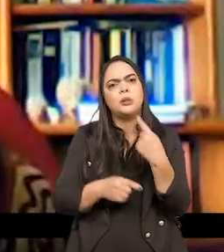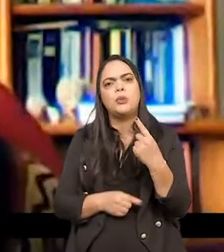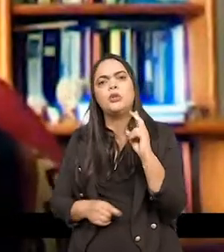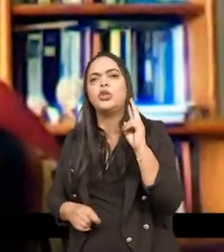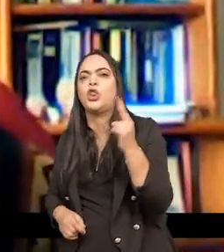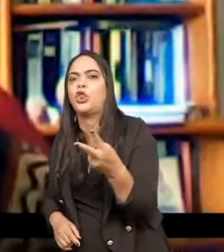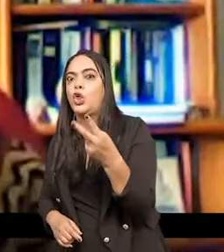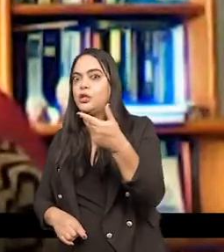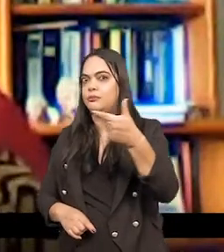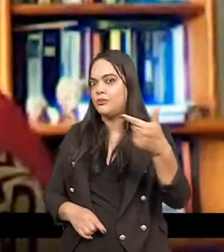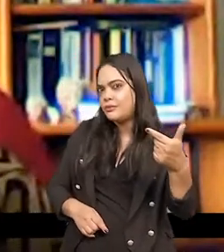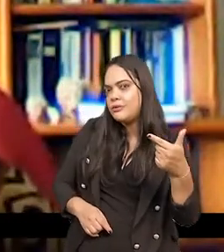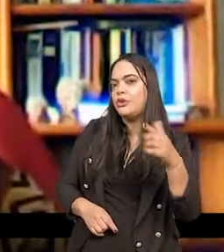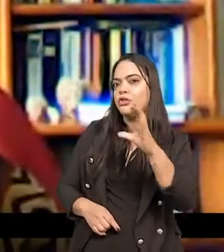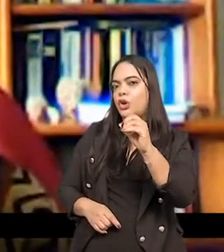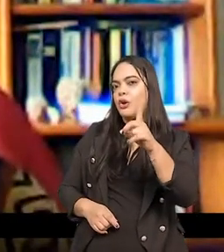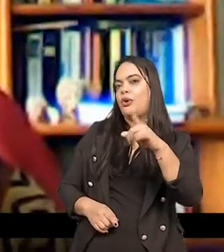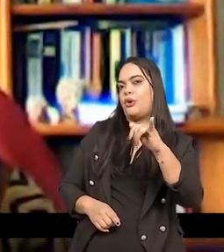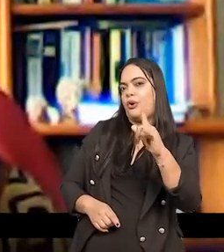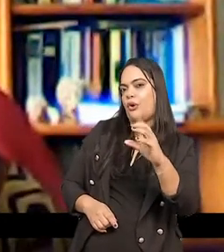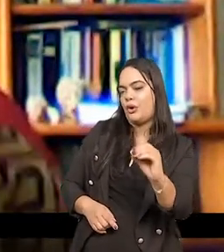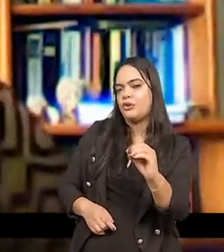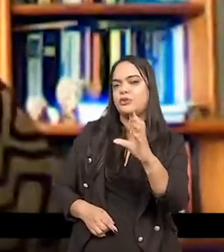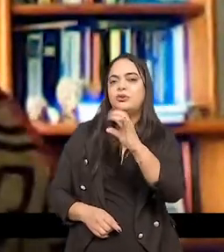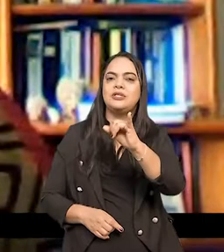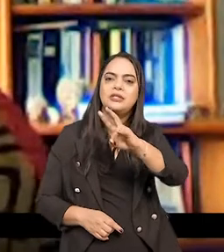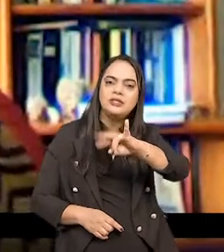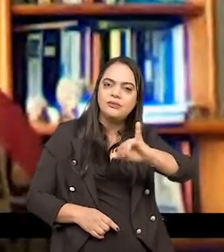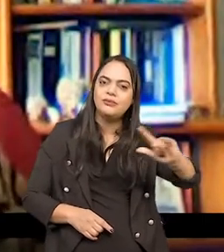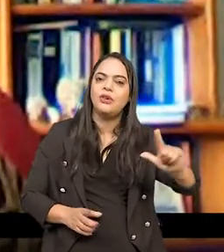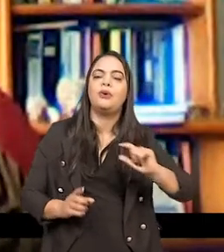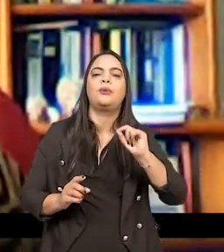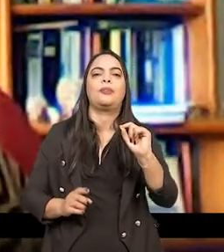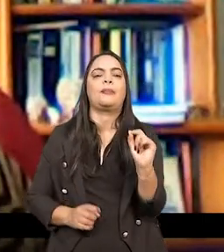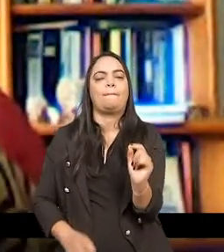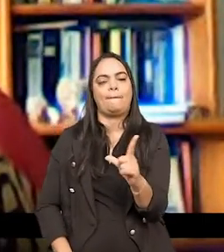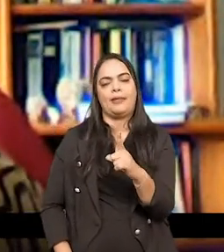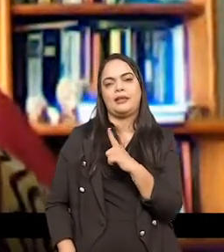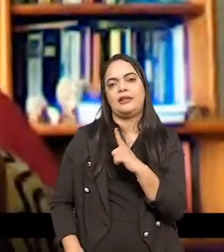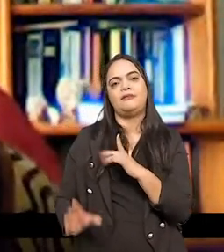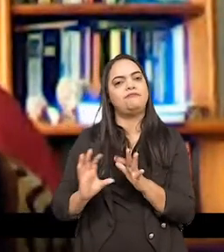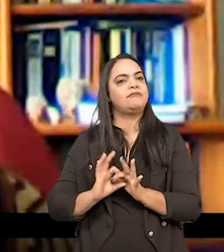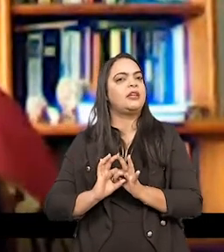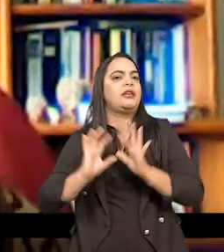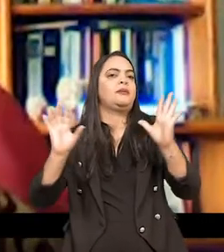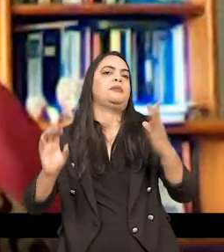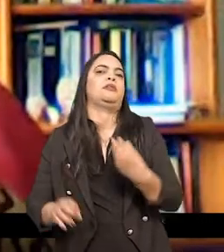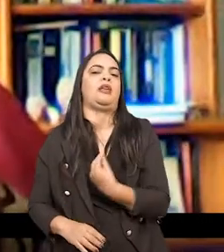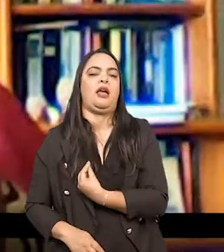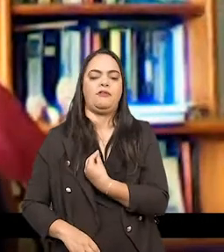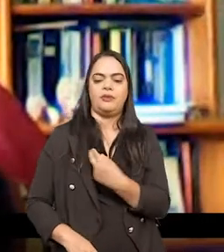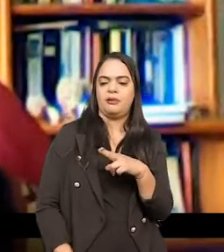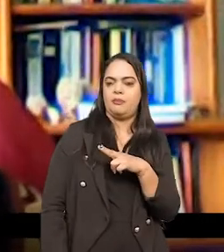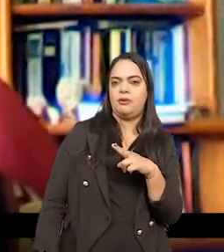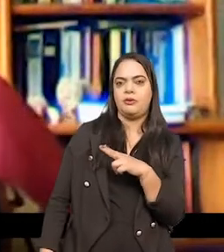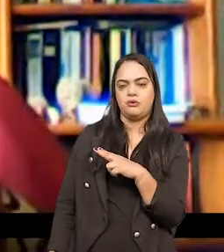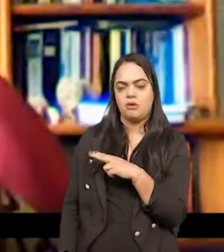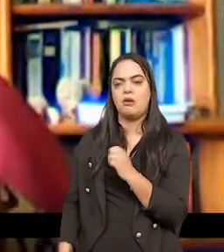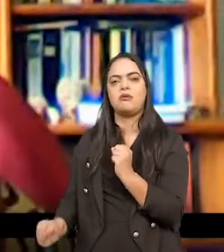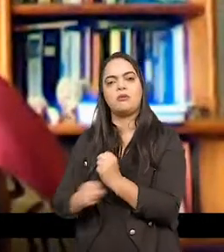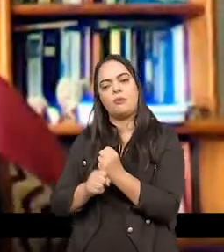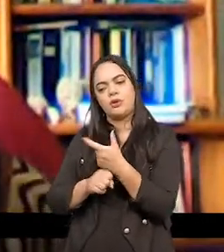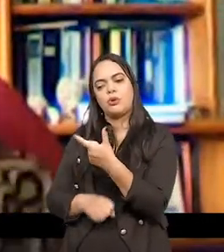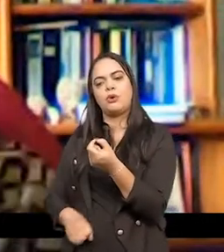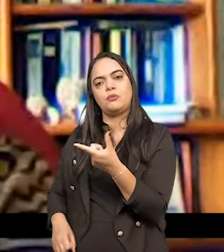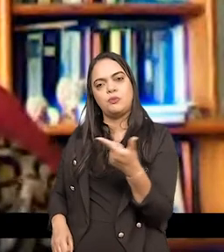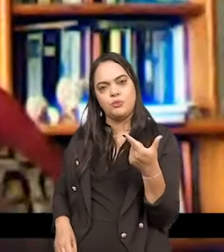portanto, porque o Código Civil é o que regula a vida particular, privada das pessoas, não é? Somente em 2002 tem um novo